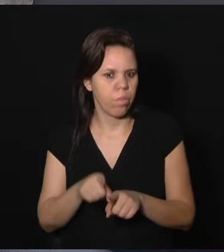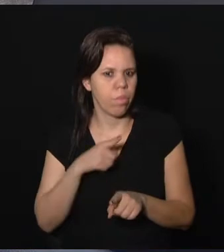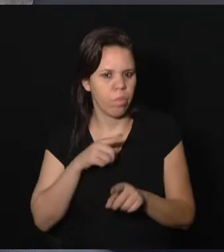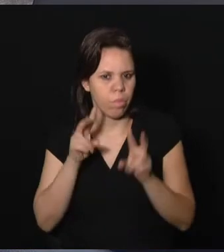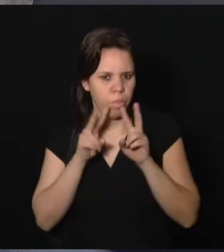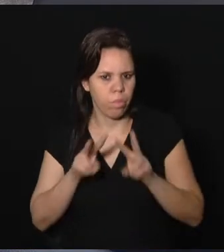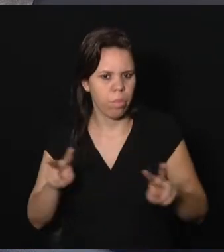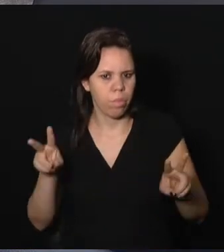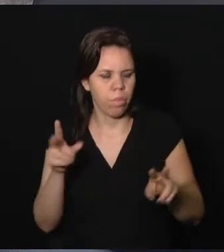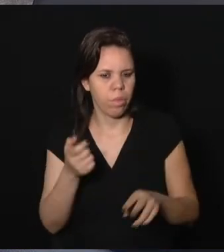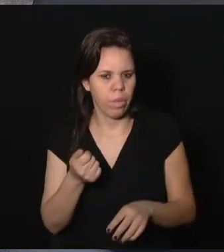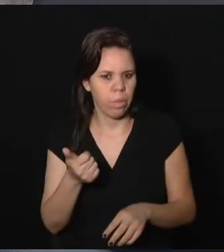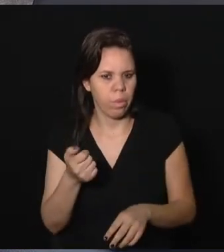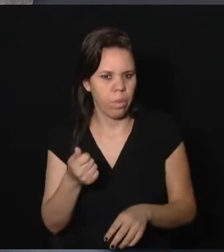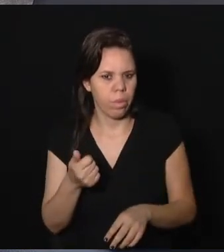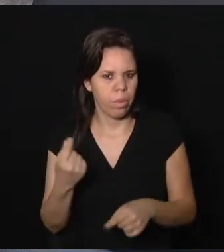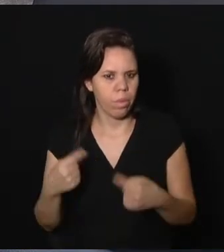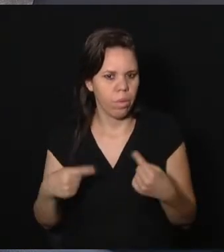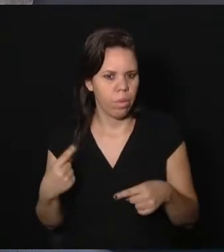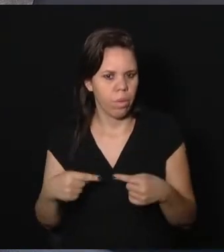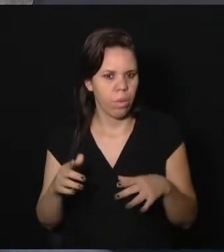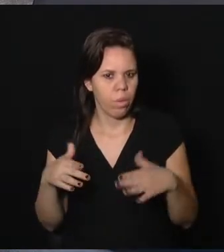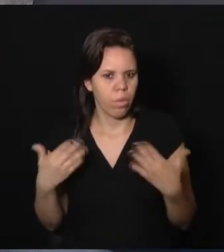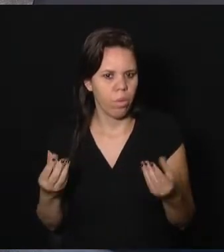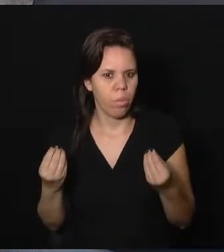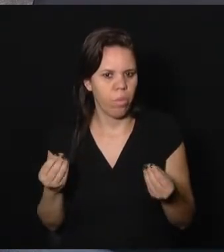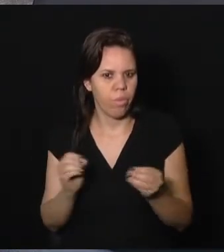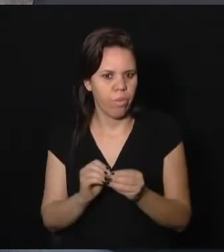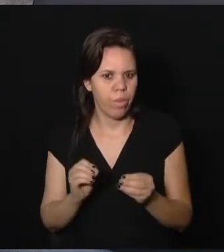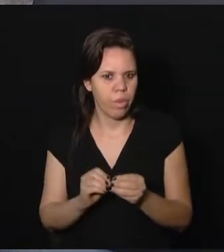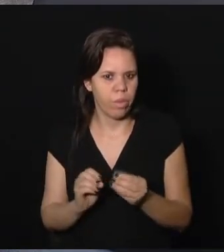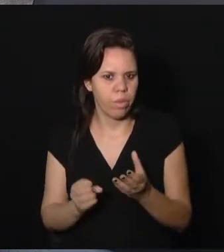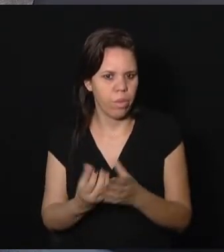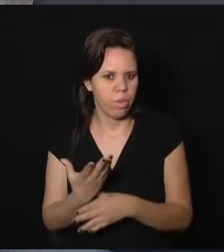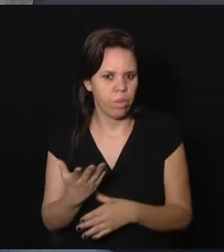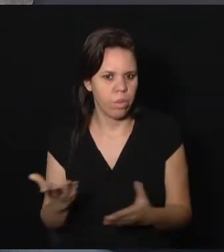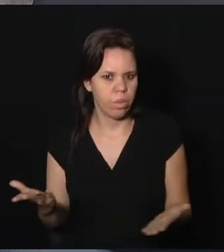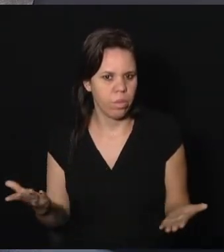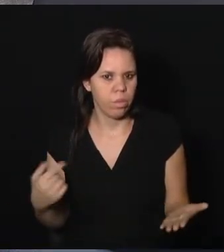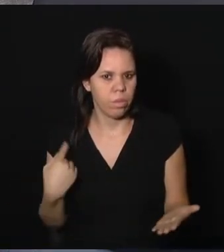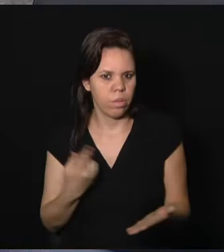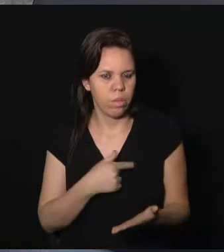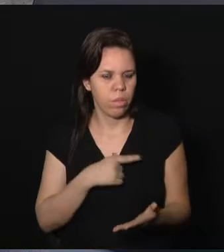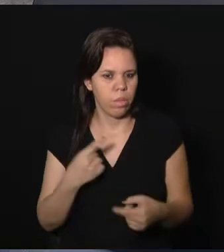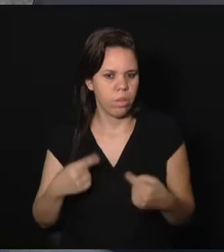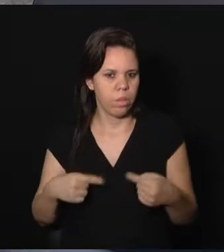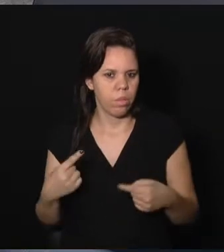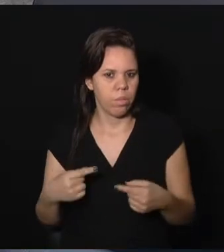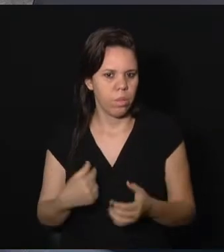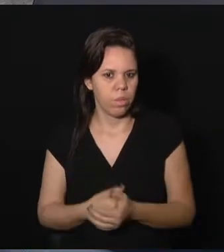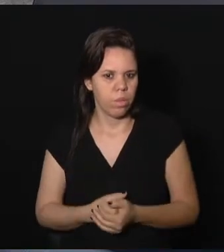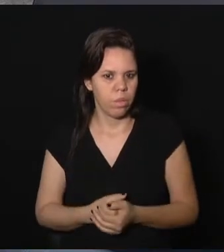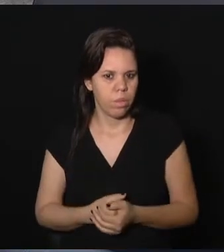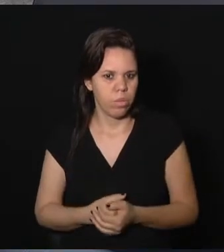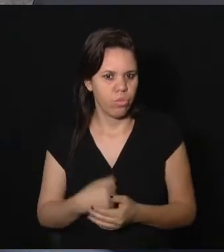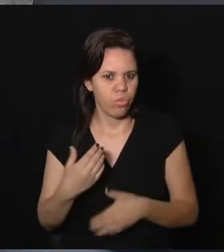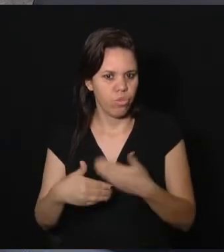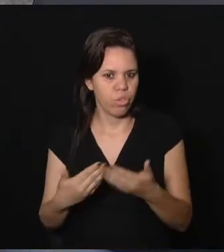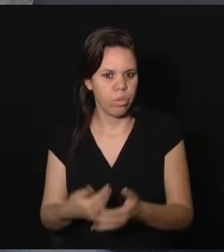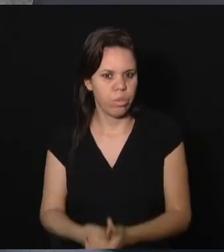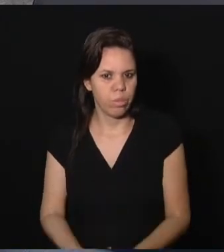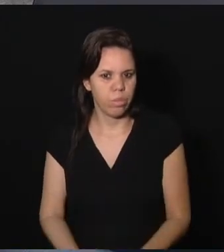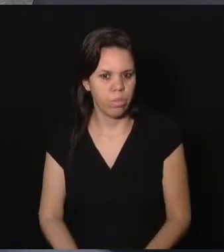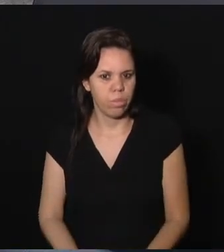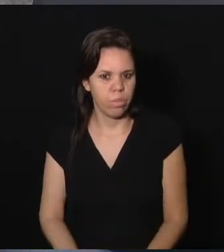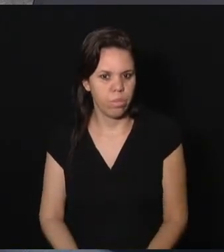pouquinho política de como fazer com que isso ocorra, porque senão a gente fica se debatendo só no dia a dia. É